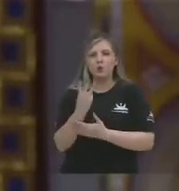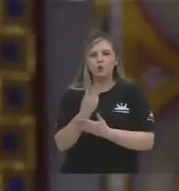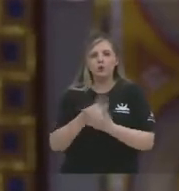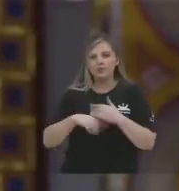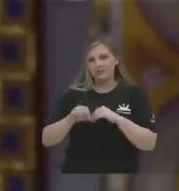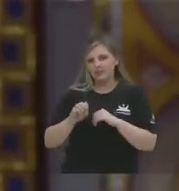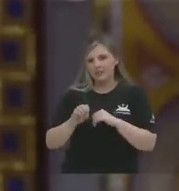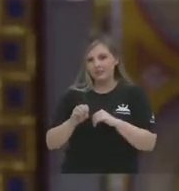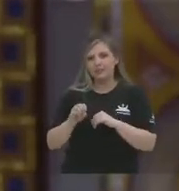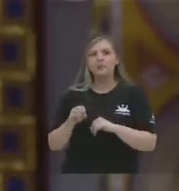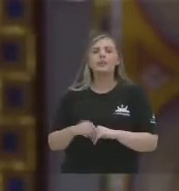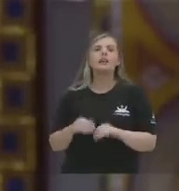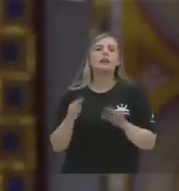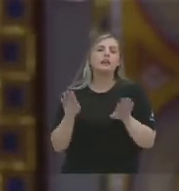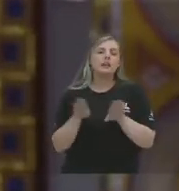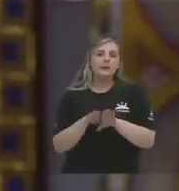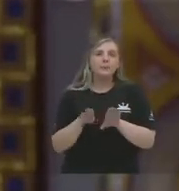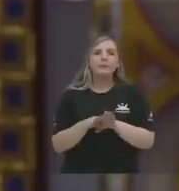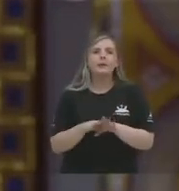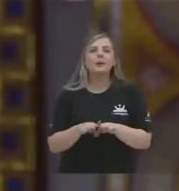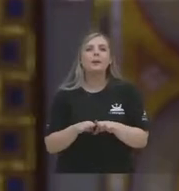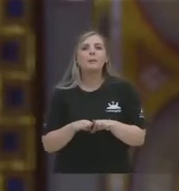transmissão, para que a gente possa